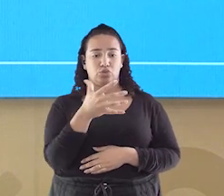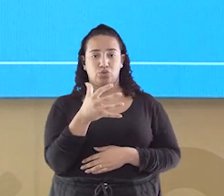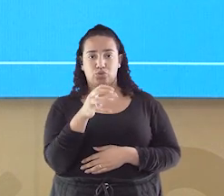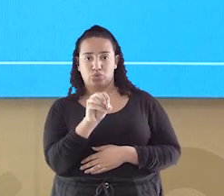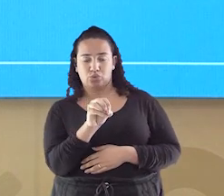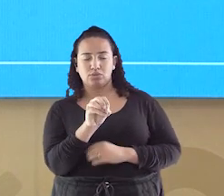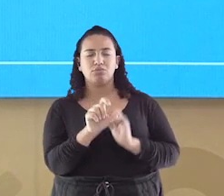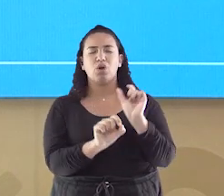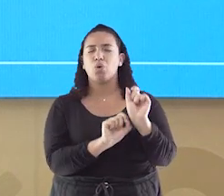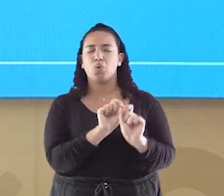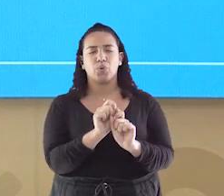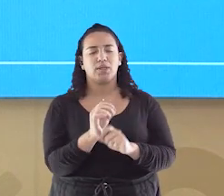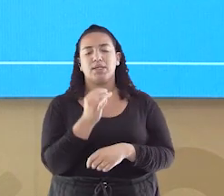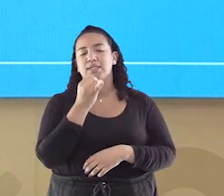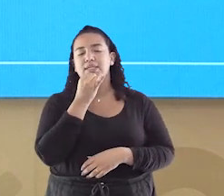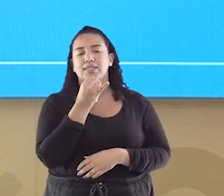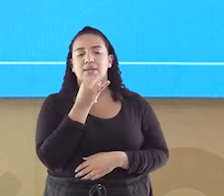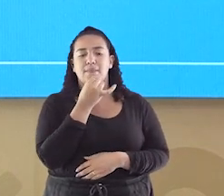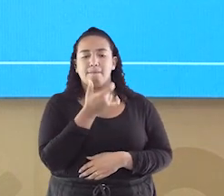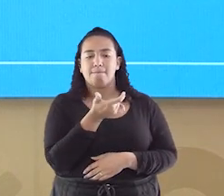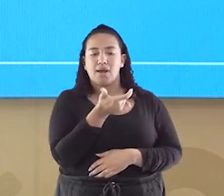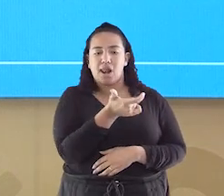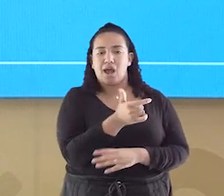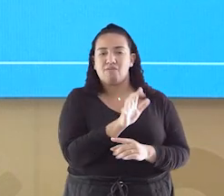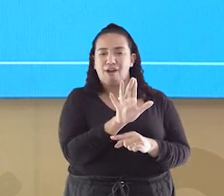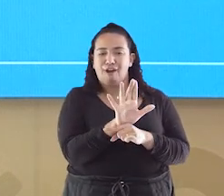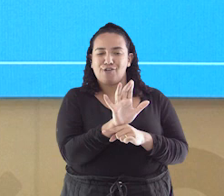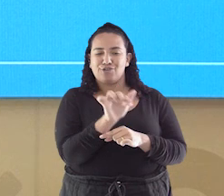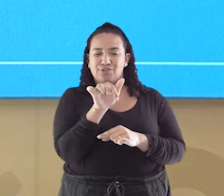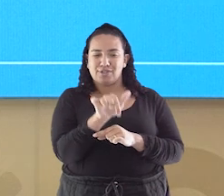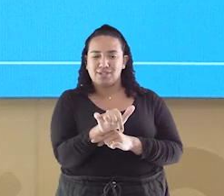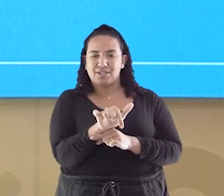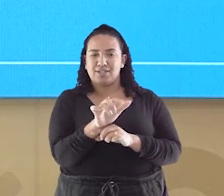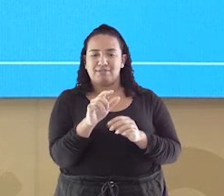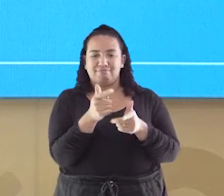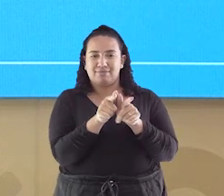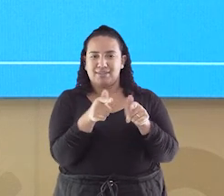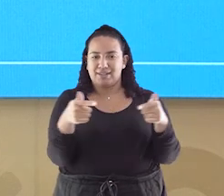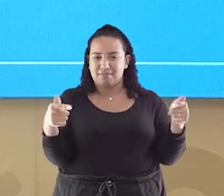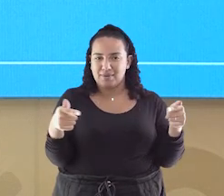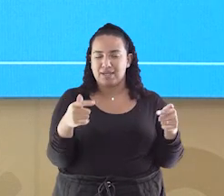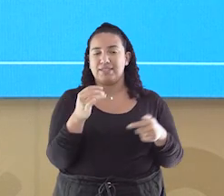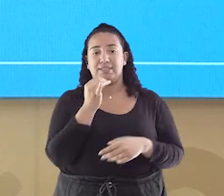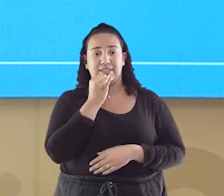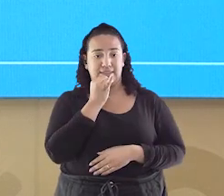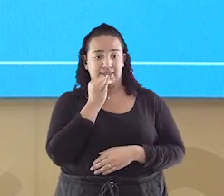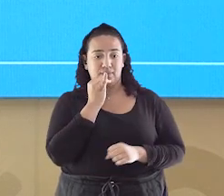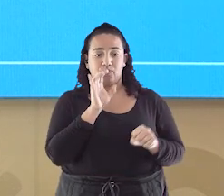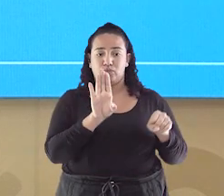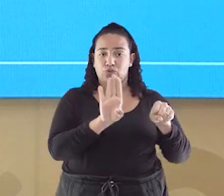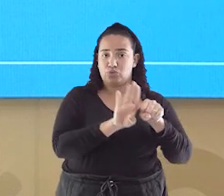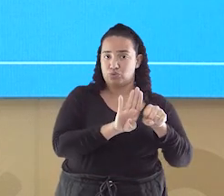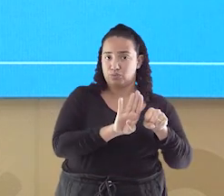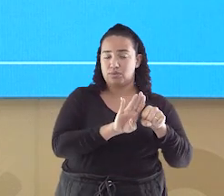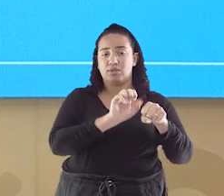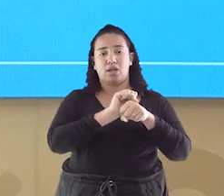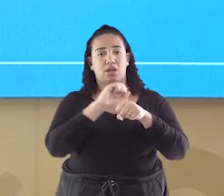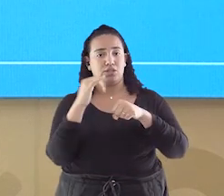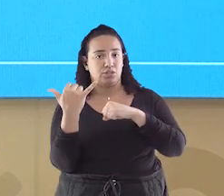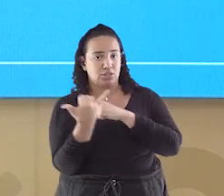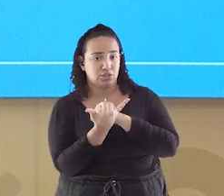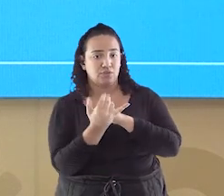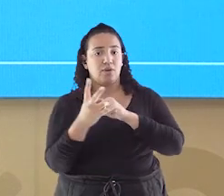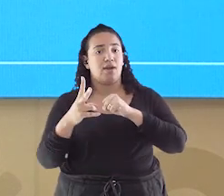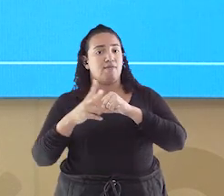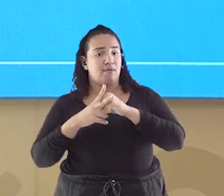que servem para demarcar relações gramaticais, que classes como os substantivos, adjetivos e